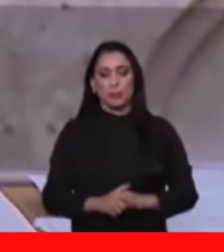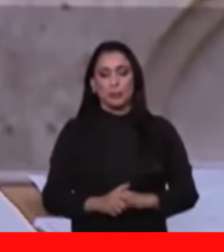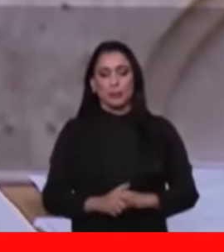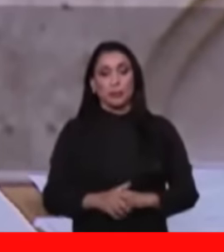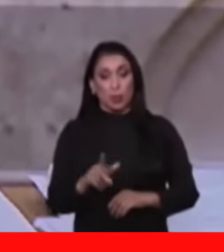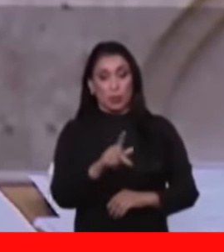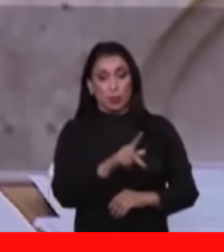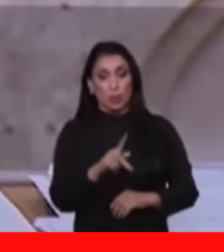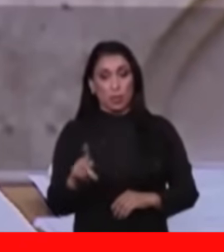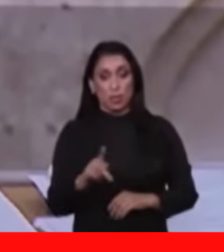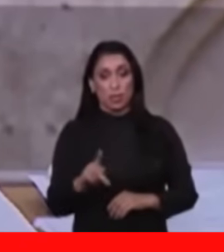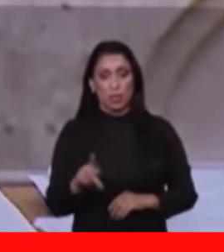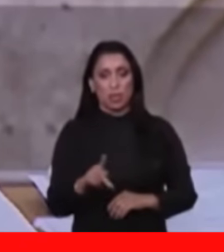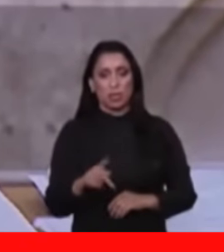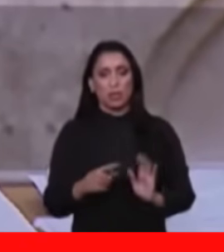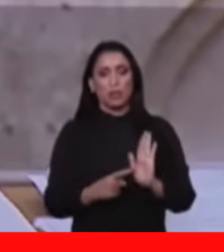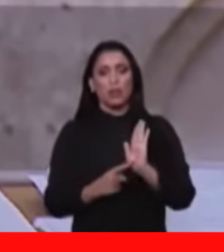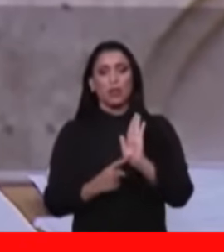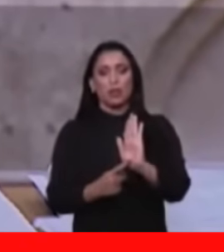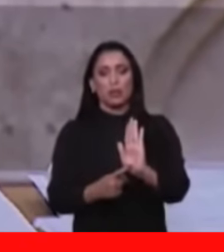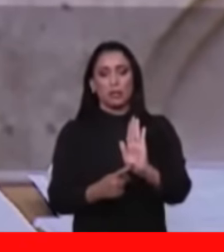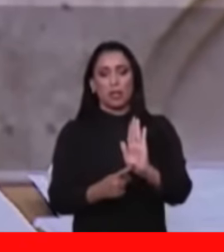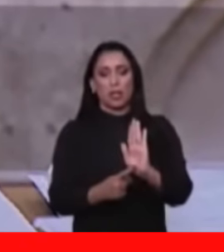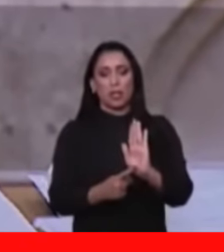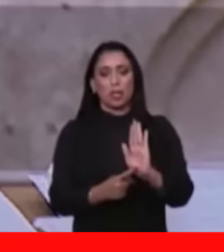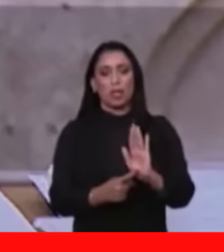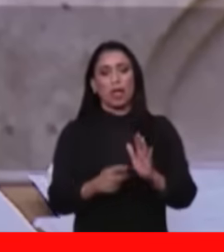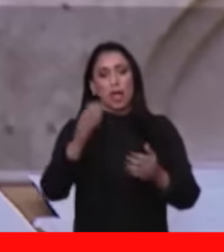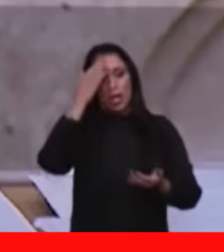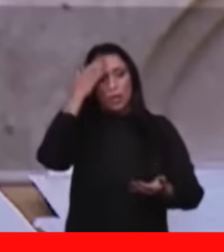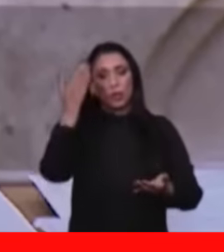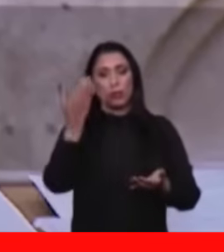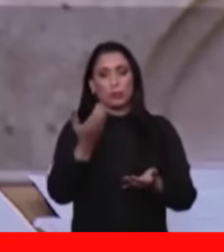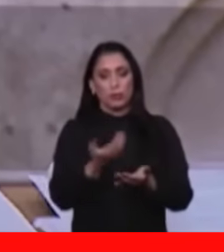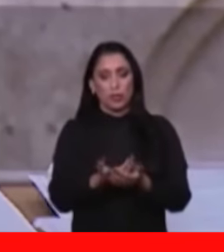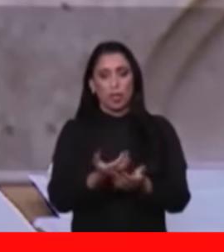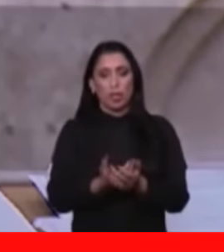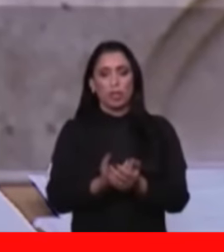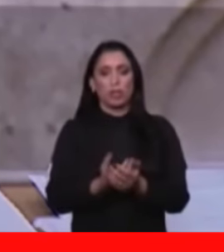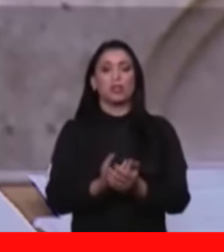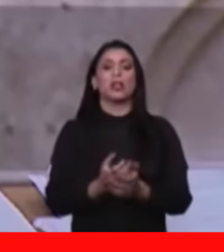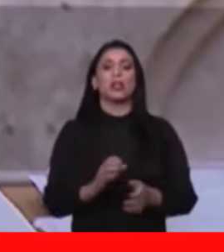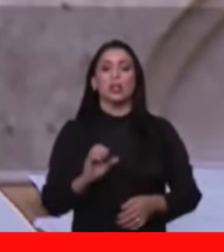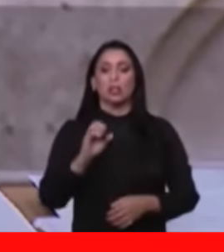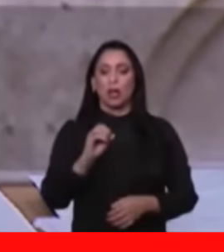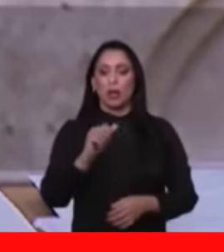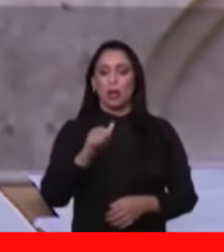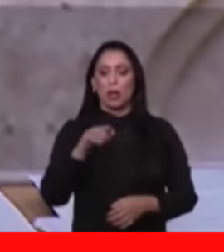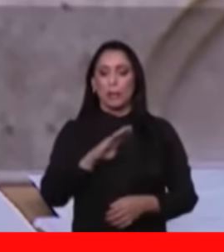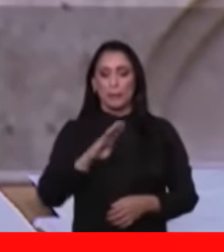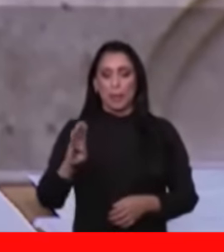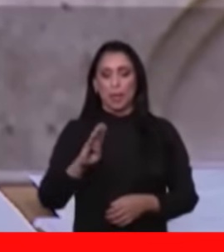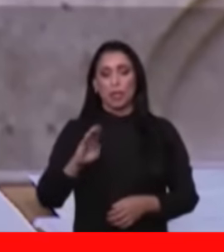seu presidente, vem expressar a plena confiança da entidade na atuação do Supremo Tribunal